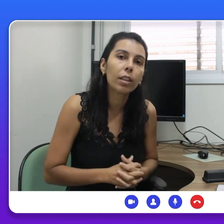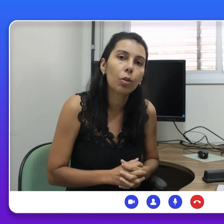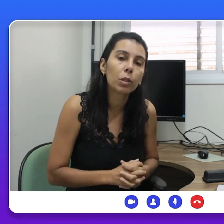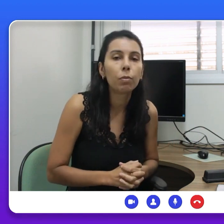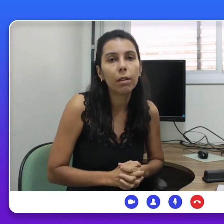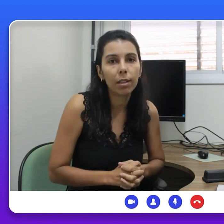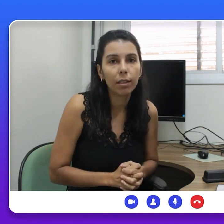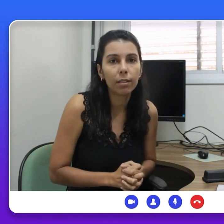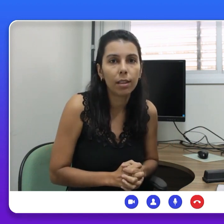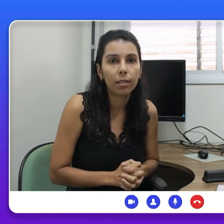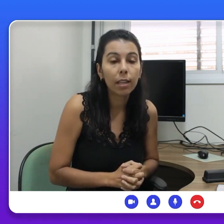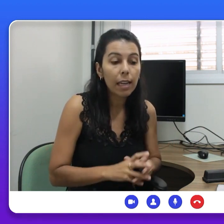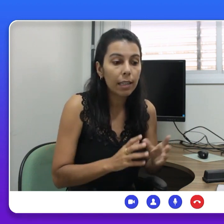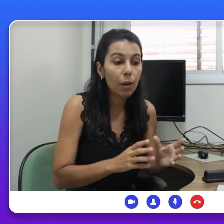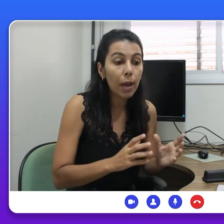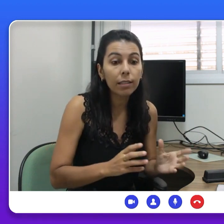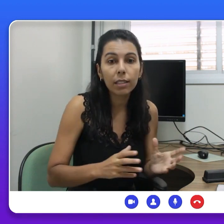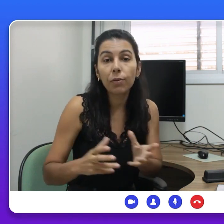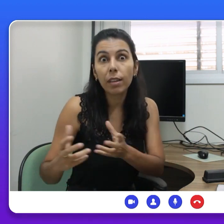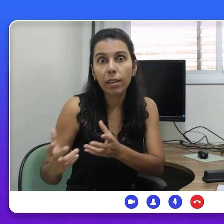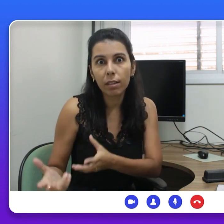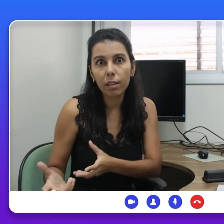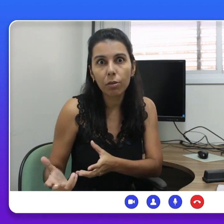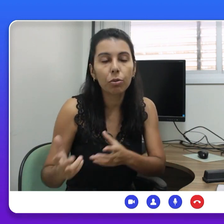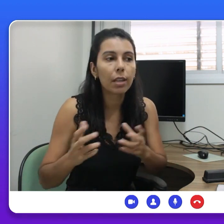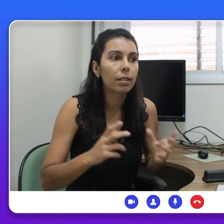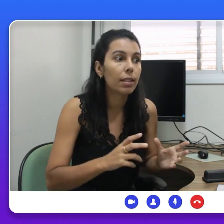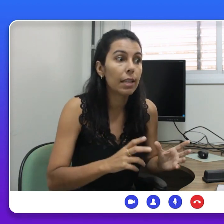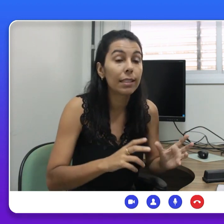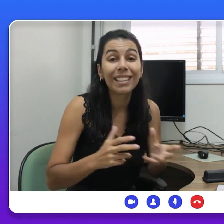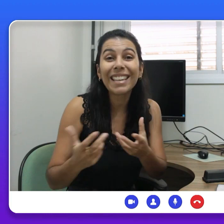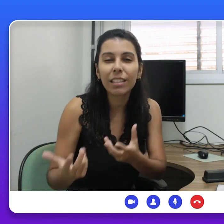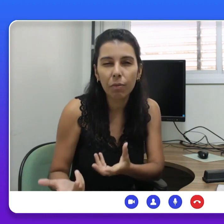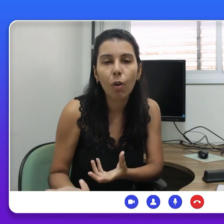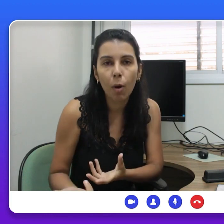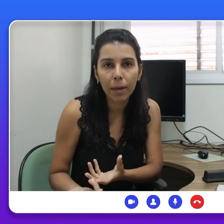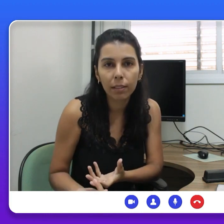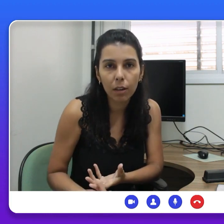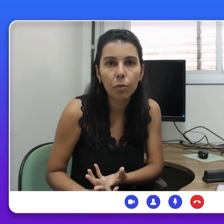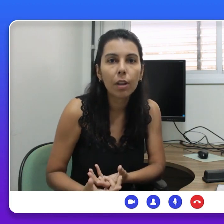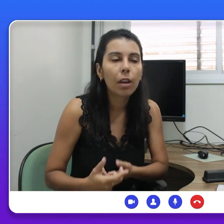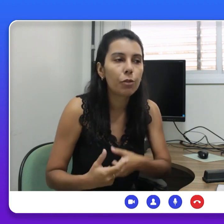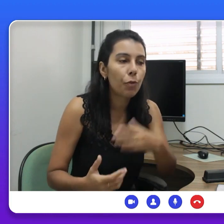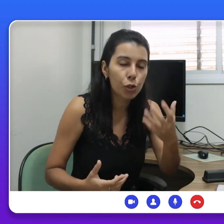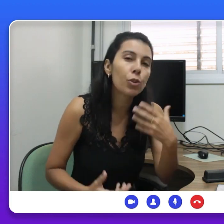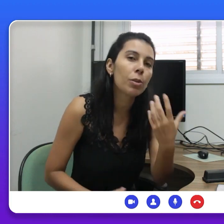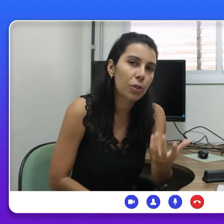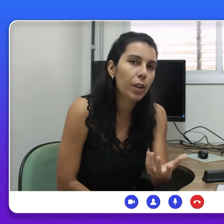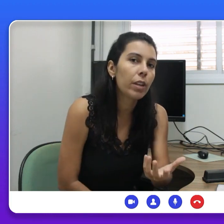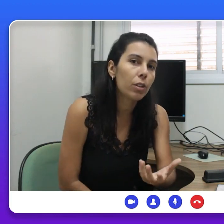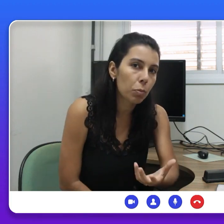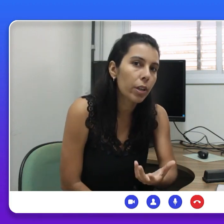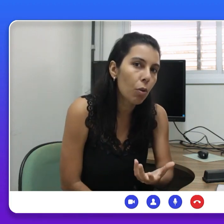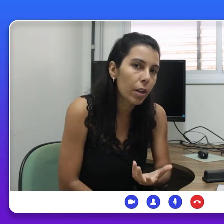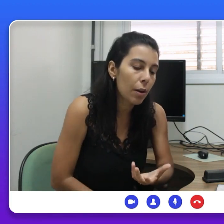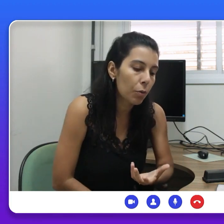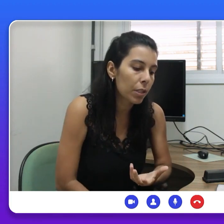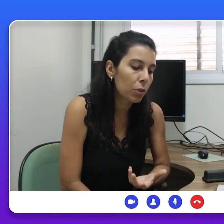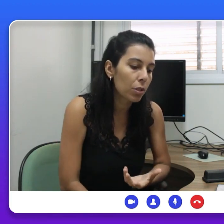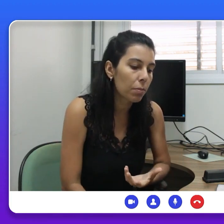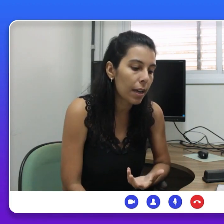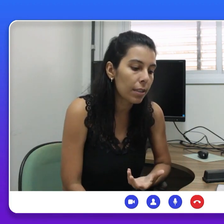chega até nós por meio dessas redes. Então, essas fake news, essa desinformação, eu vou chamar de fake news porque é o